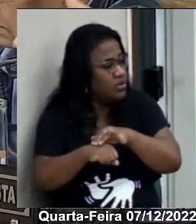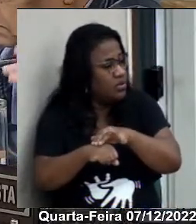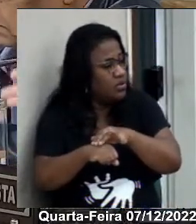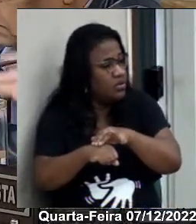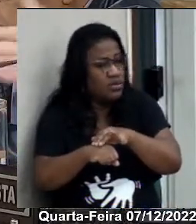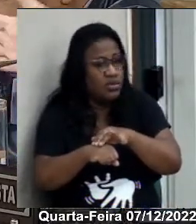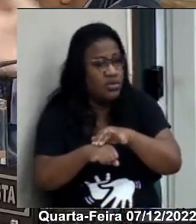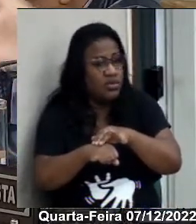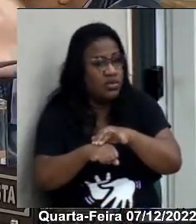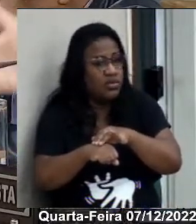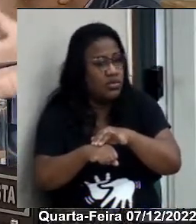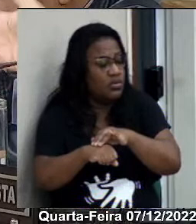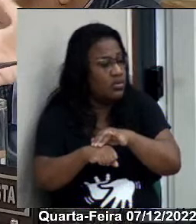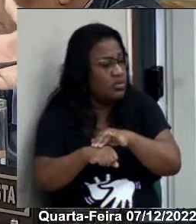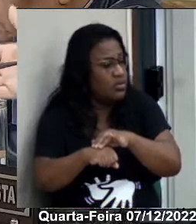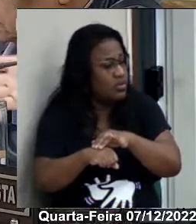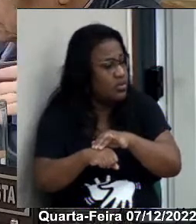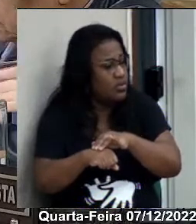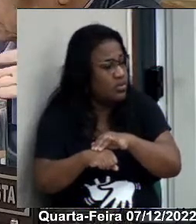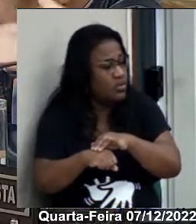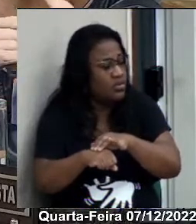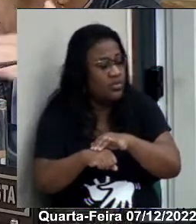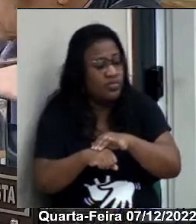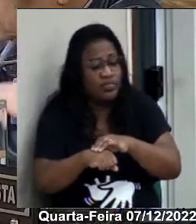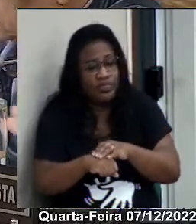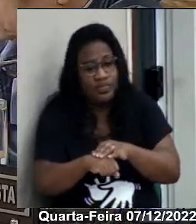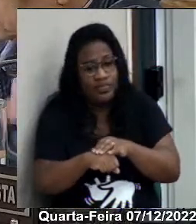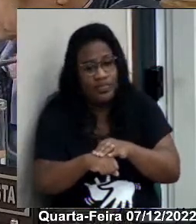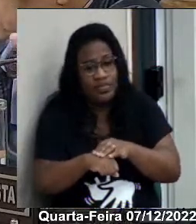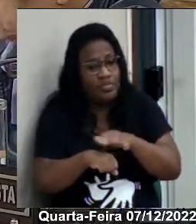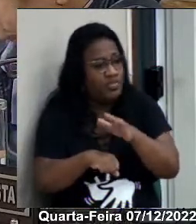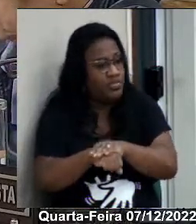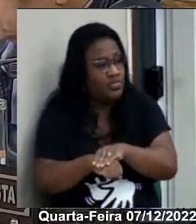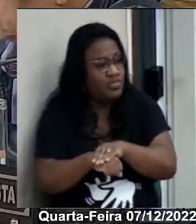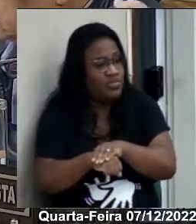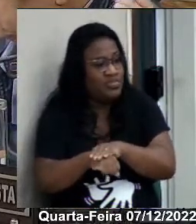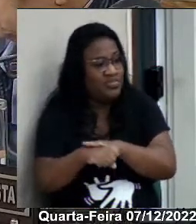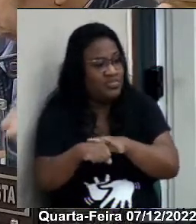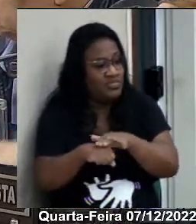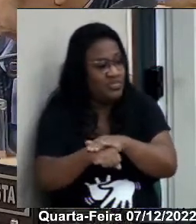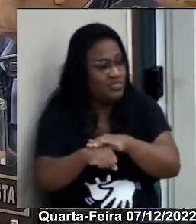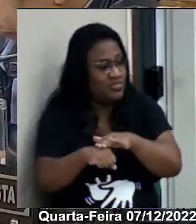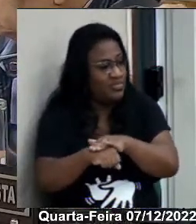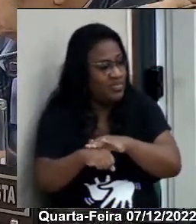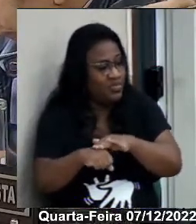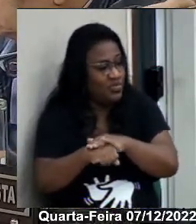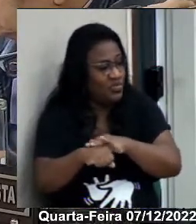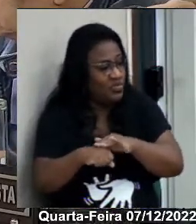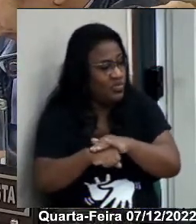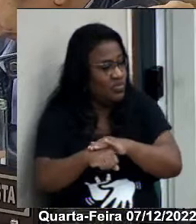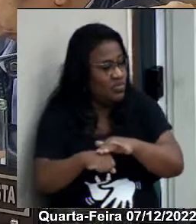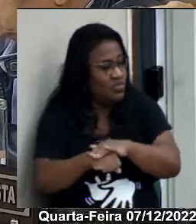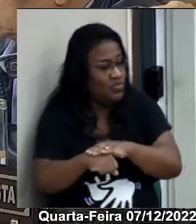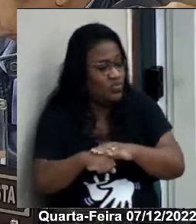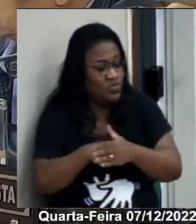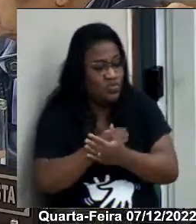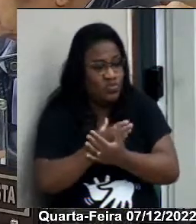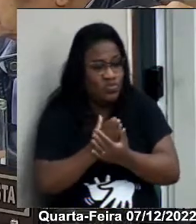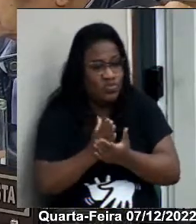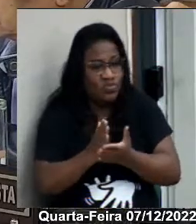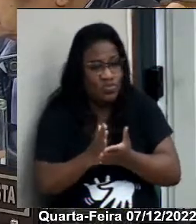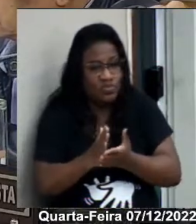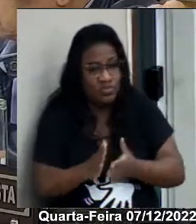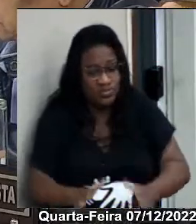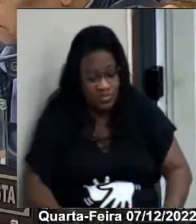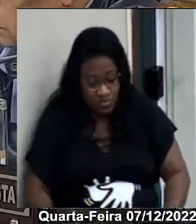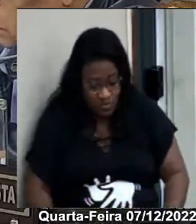pela malucos. Ordem. Já partiu para outro projeto? Eu vou te interromper, vereador. Vamos garantir. Também. Vereador Lúcio, vamos garantir. Deu o regimento, vamos garantir